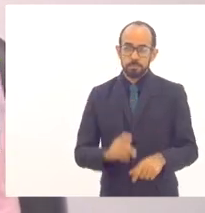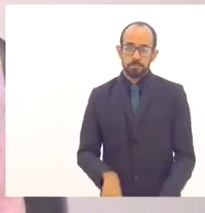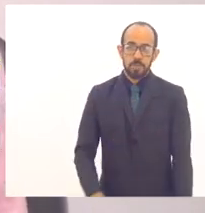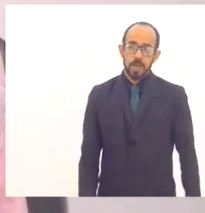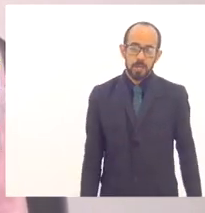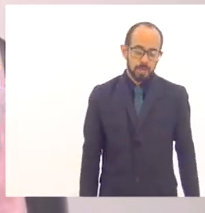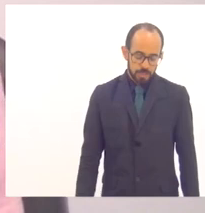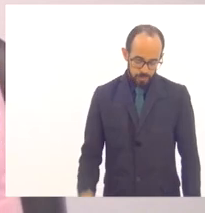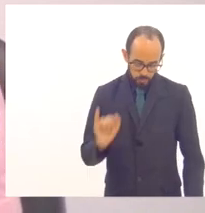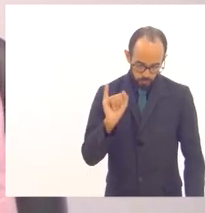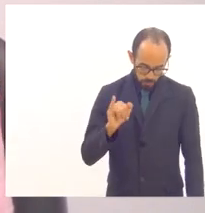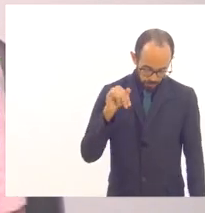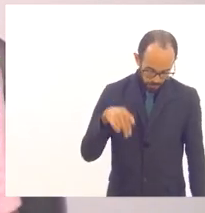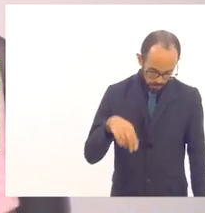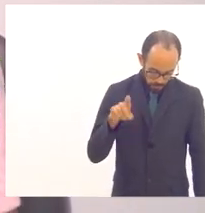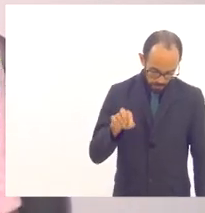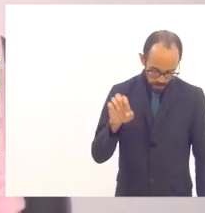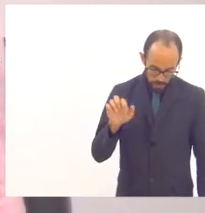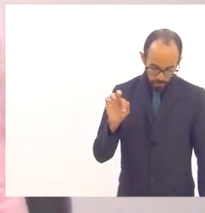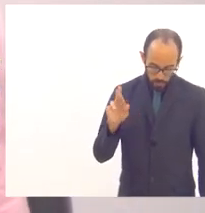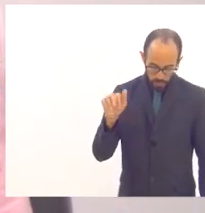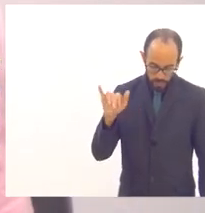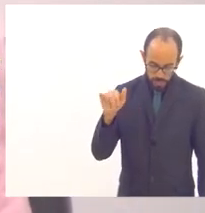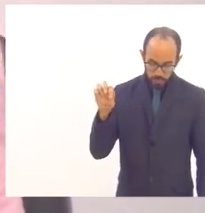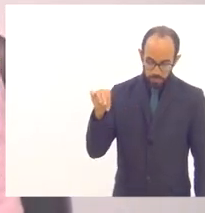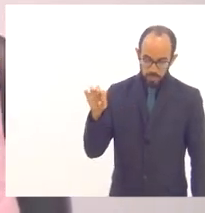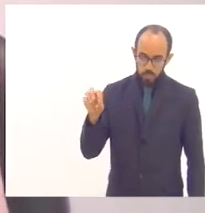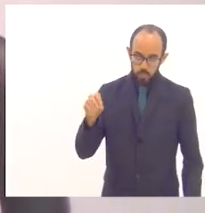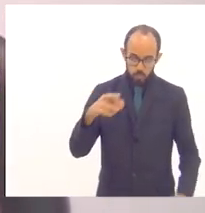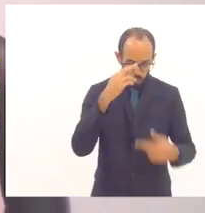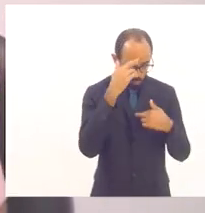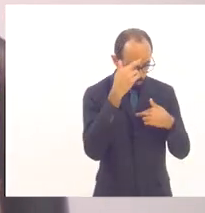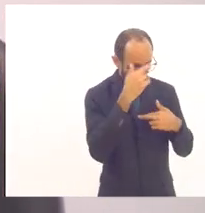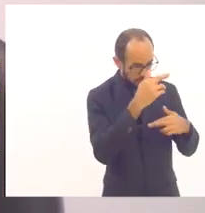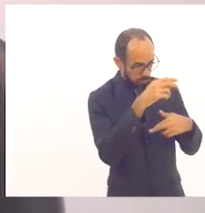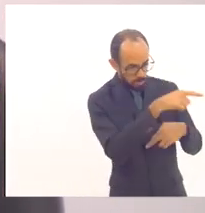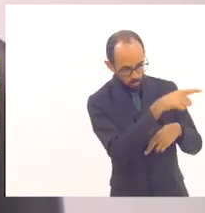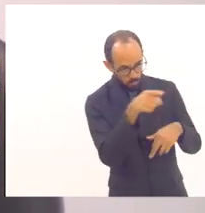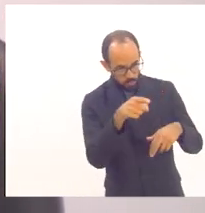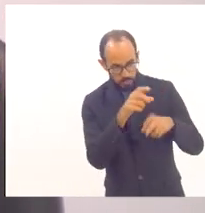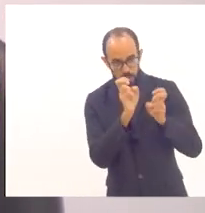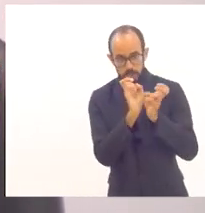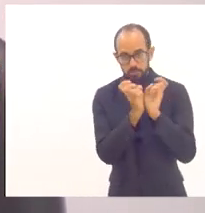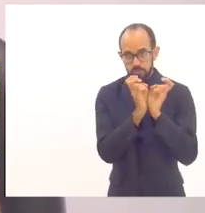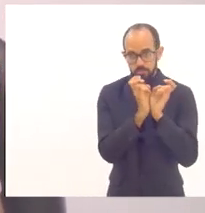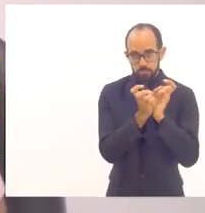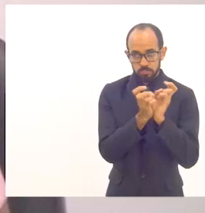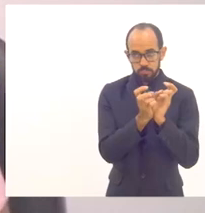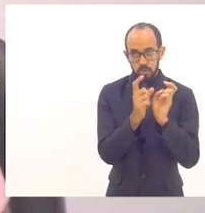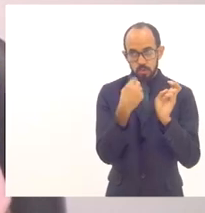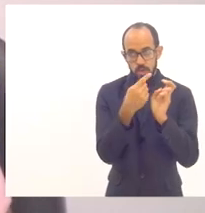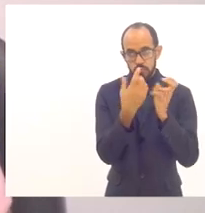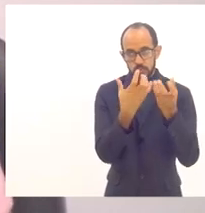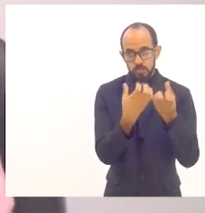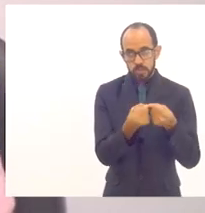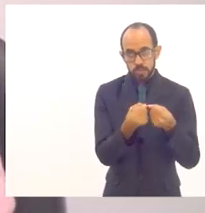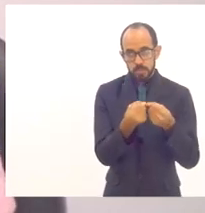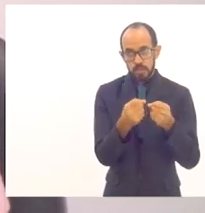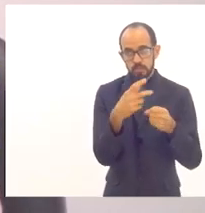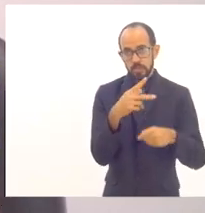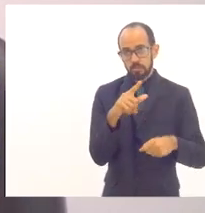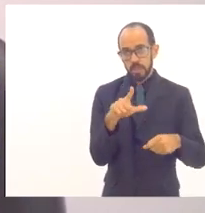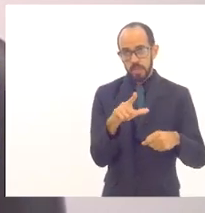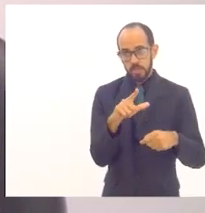pelo indeferimento. Muito respeitosamente aos capoeiristas, a gente vai receber esse PL da forma como está e a gente vai